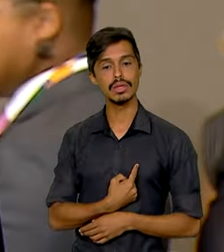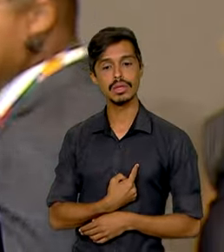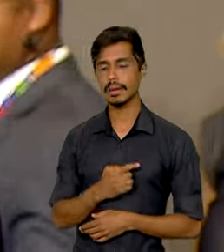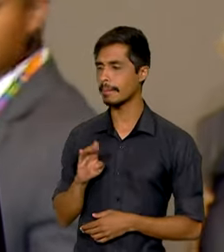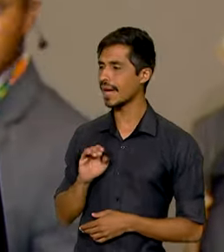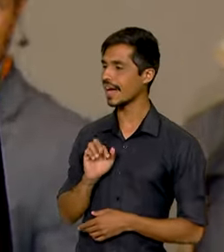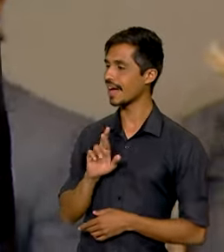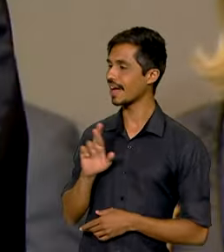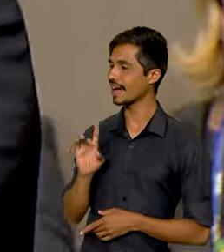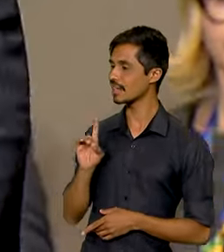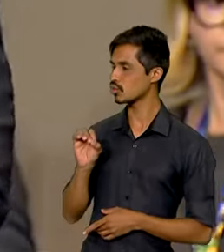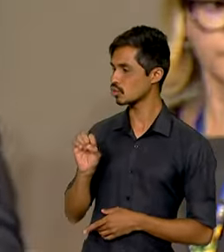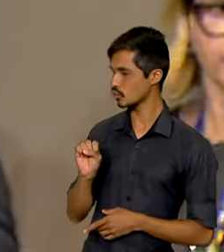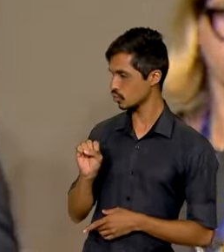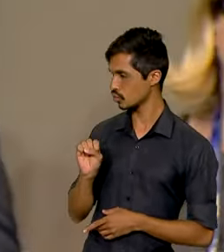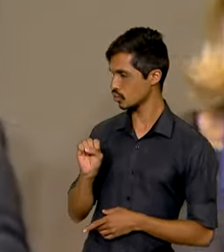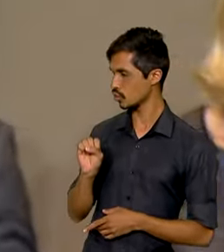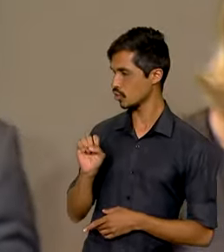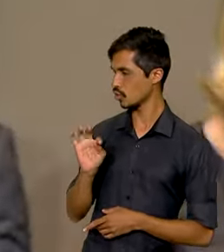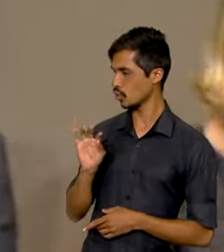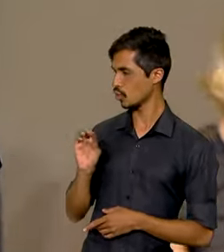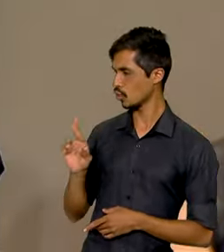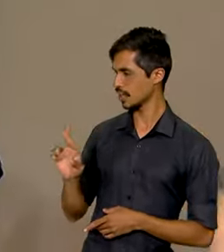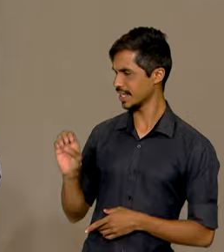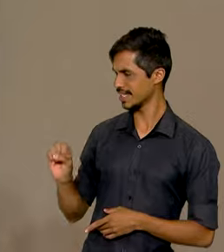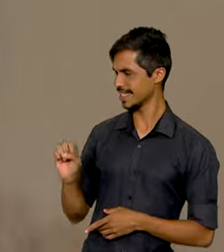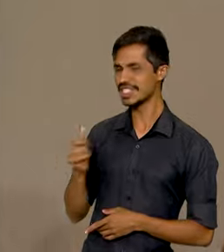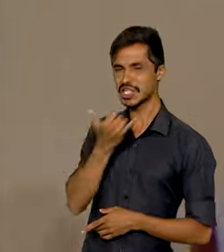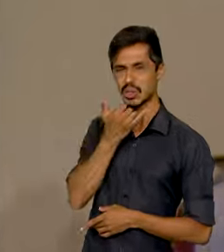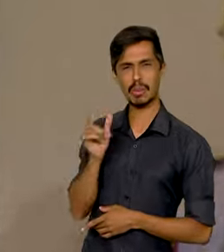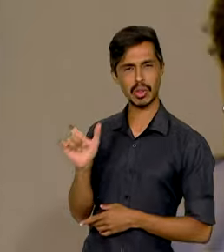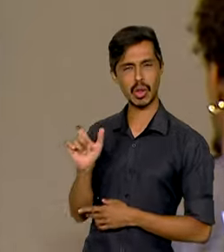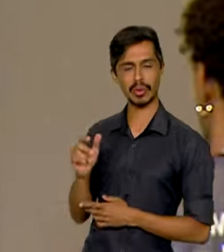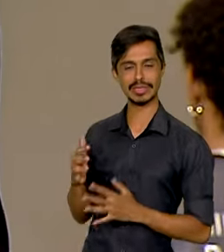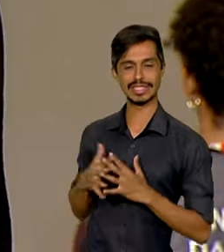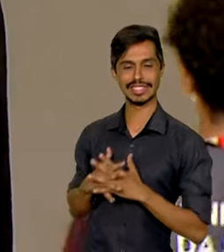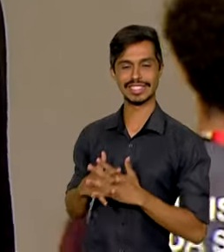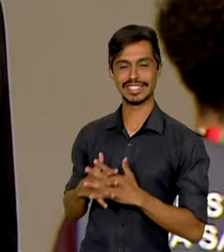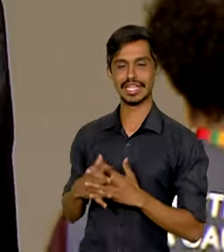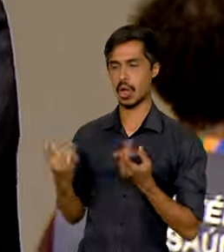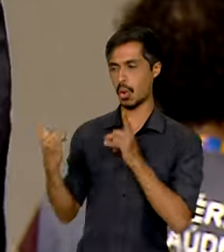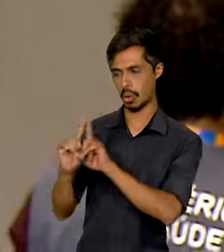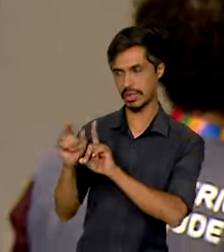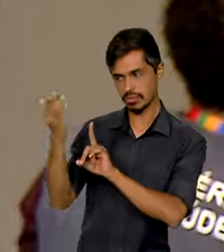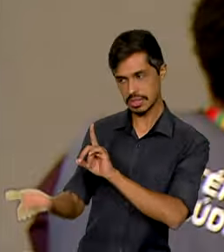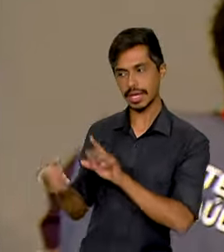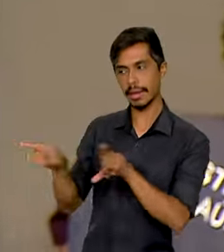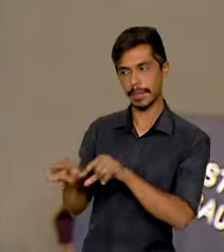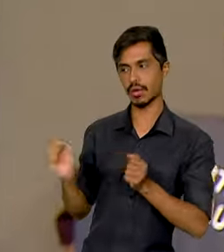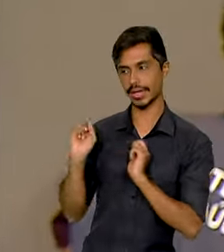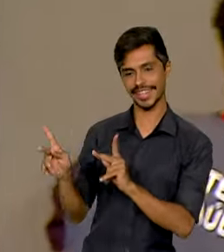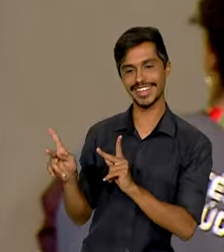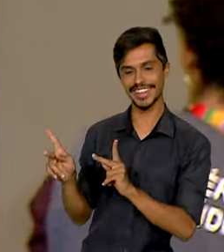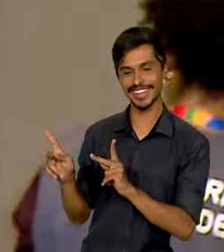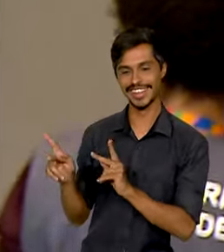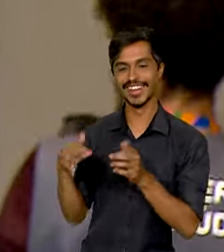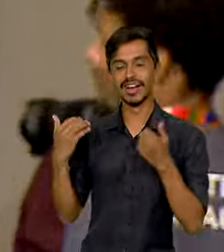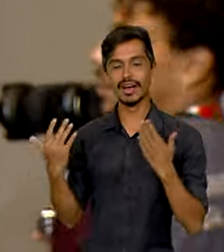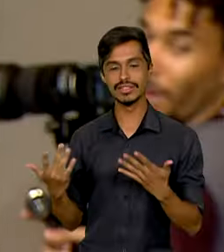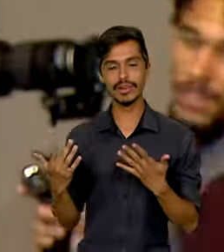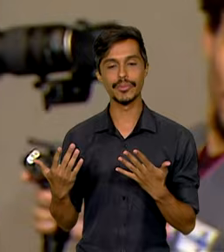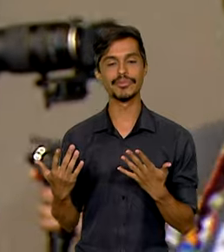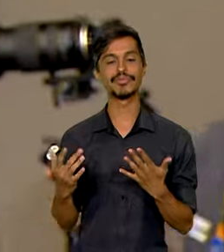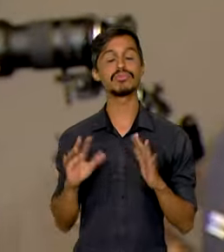Barradas? Barra Torres, quase que eu erro. Quando eu chamei companheiro, eu incluí o senhor, viu?